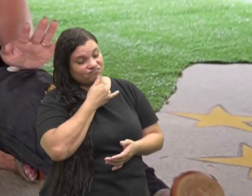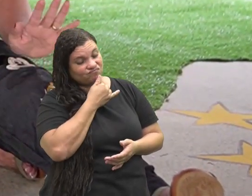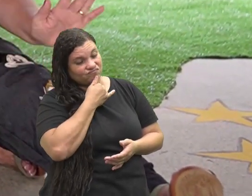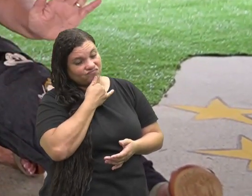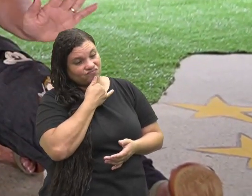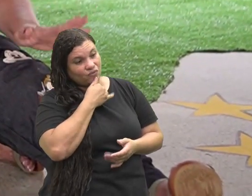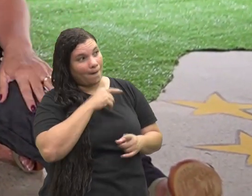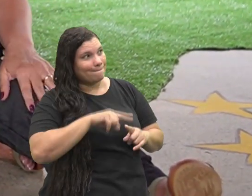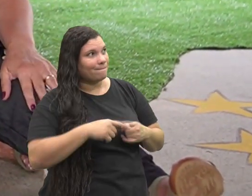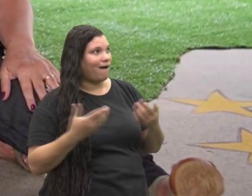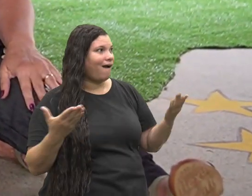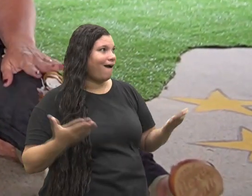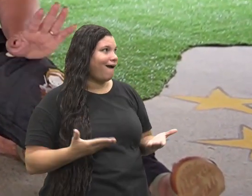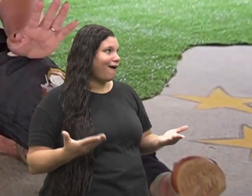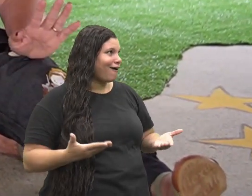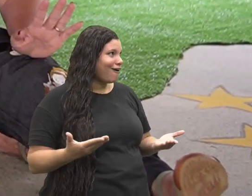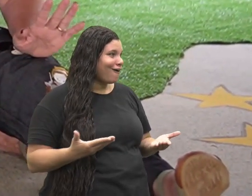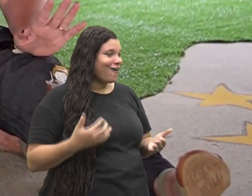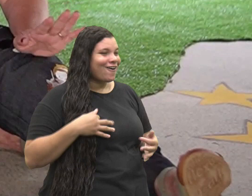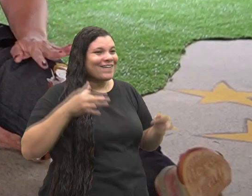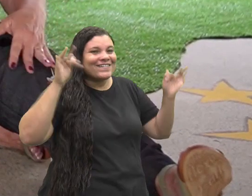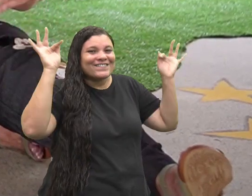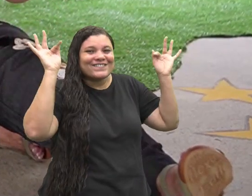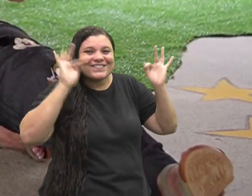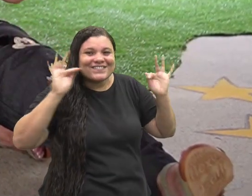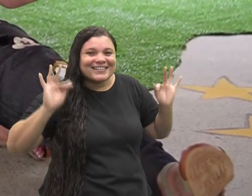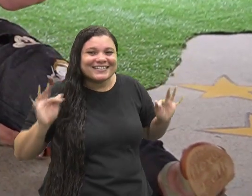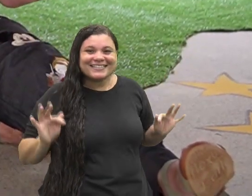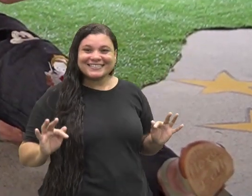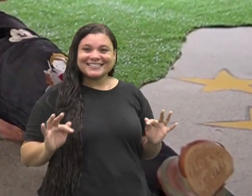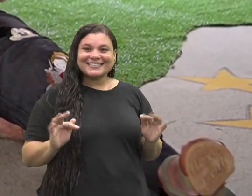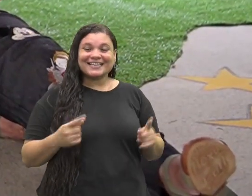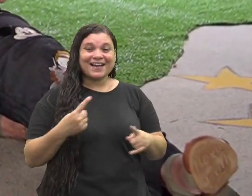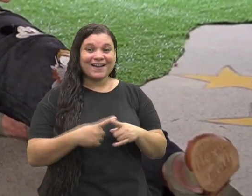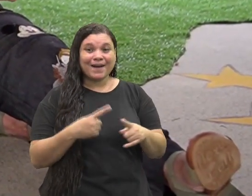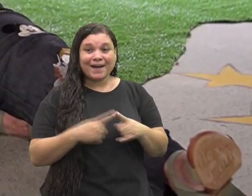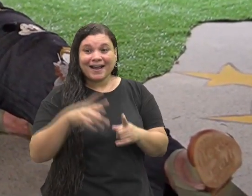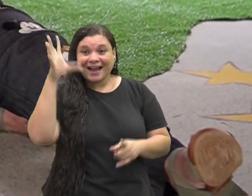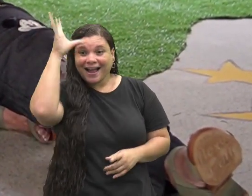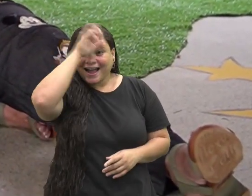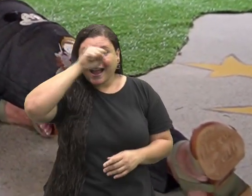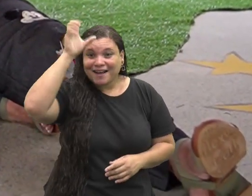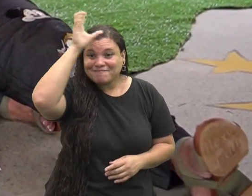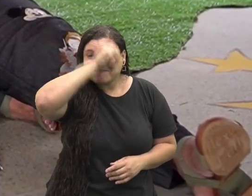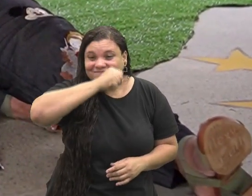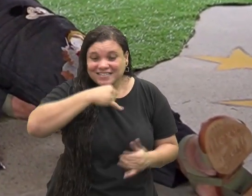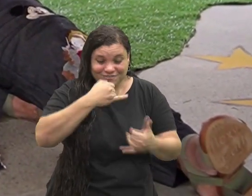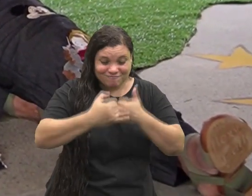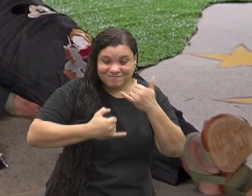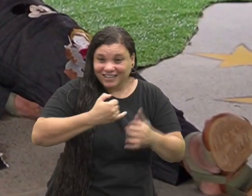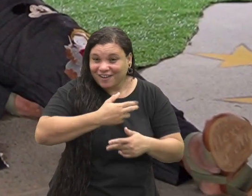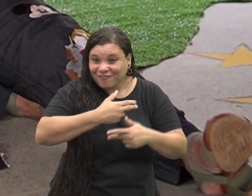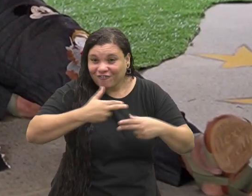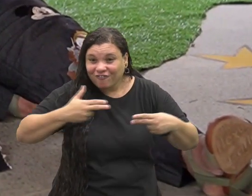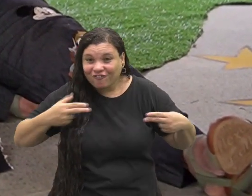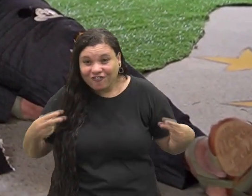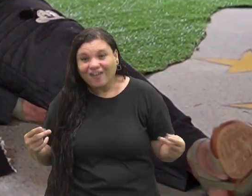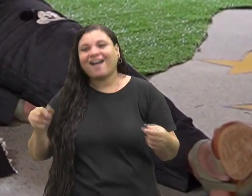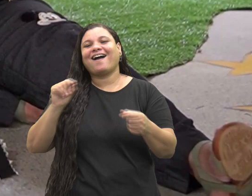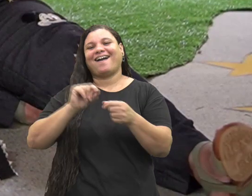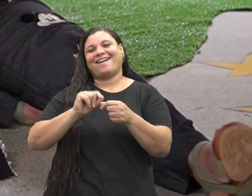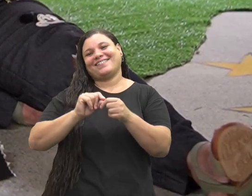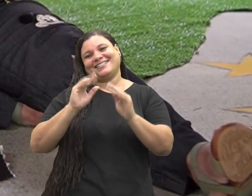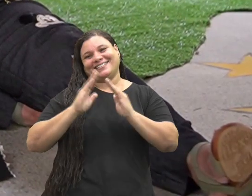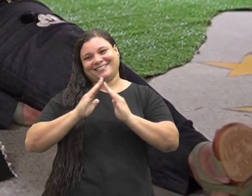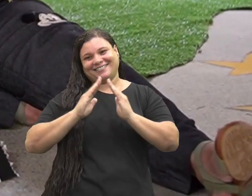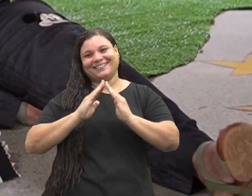praça, muito triste. E você chegou alegre, trazendo essa tanto de atividades legais que